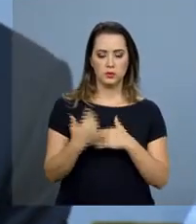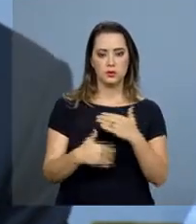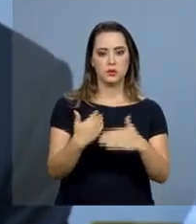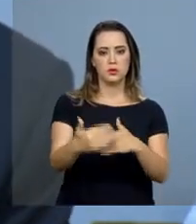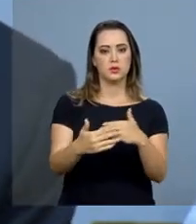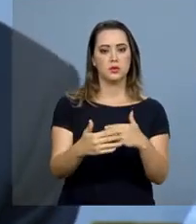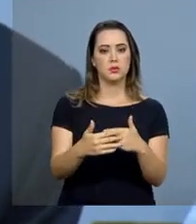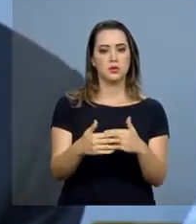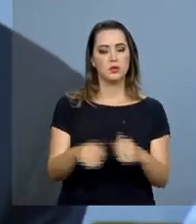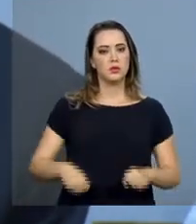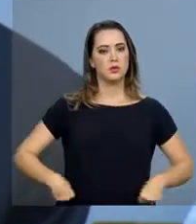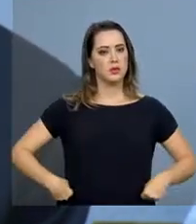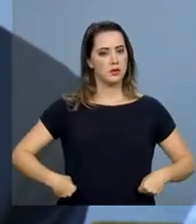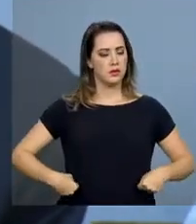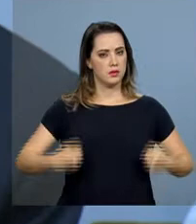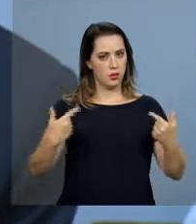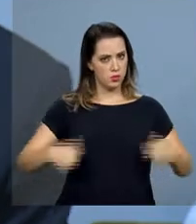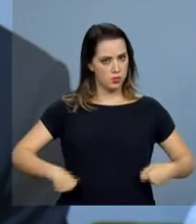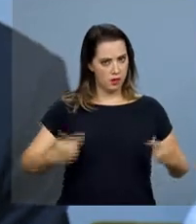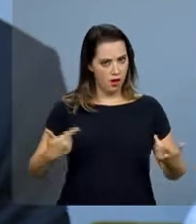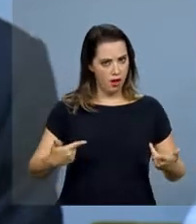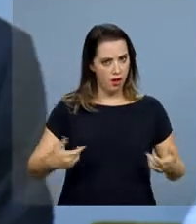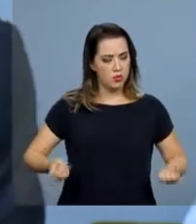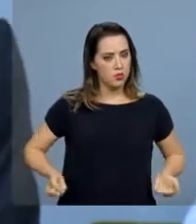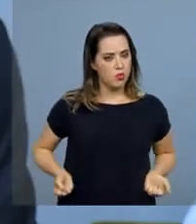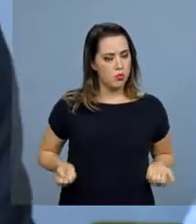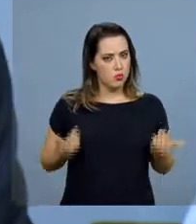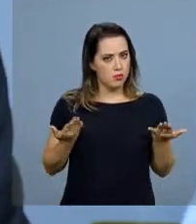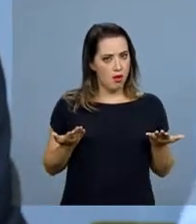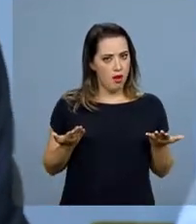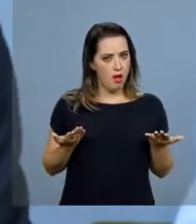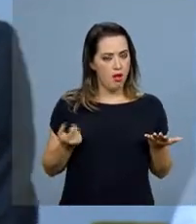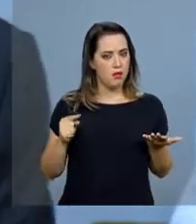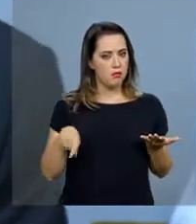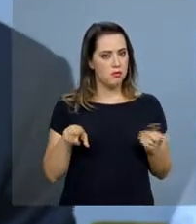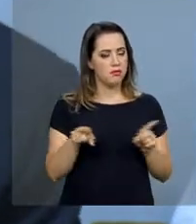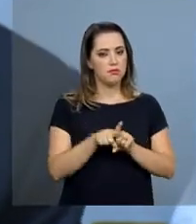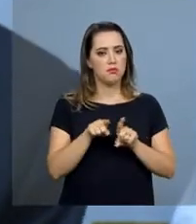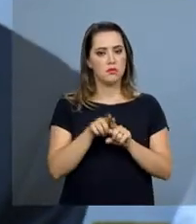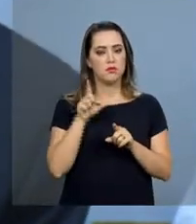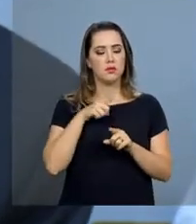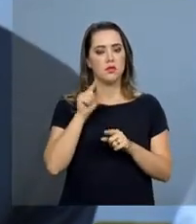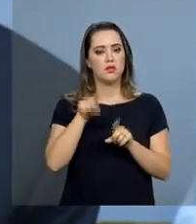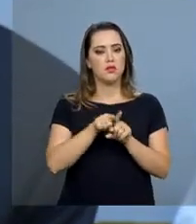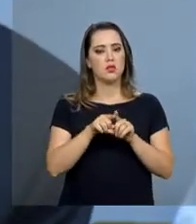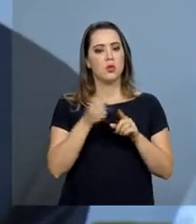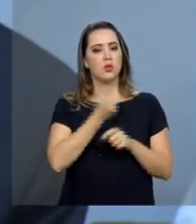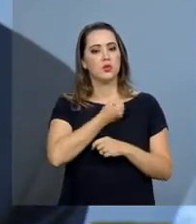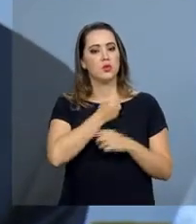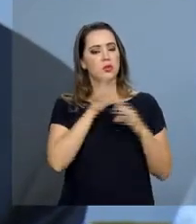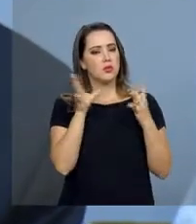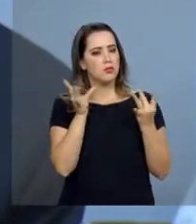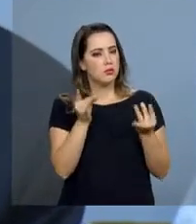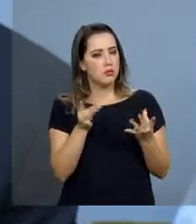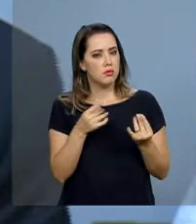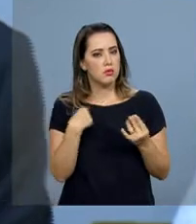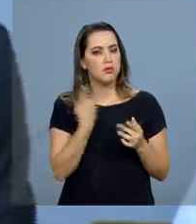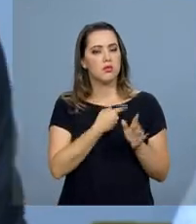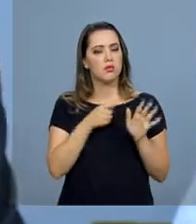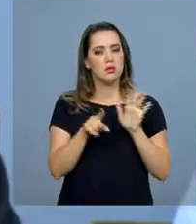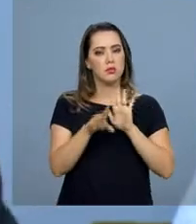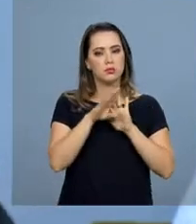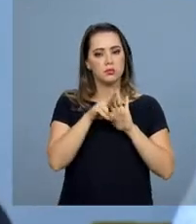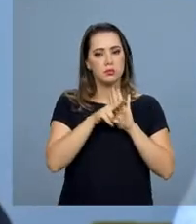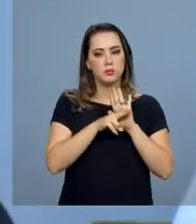despesas dentro do limite do teto do gasto isso vai mostrar esses meninos com detalhe e projetamos a